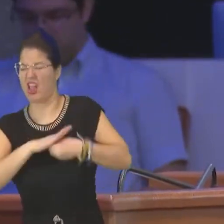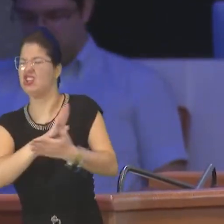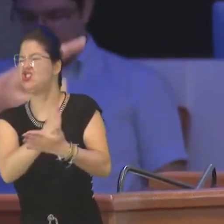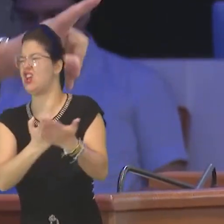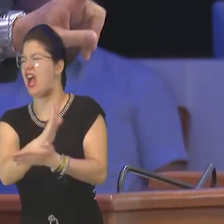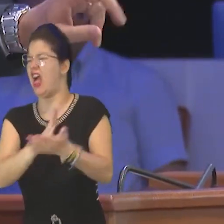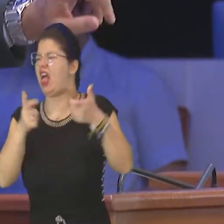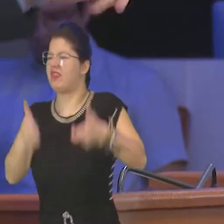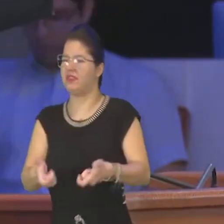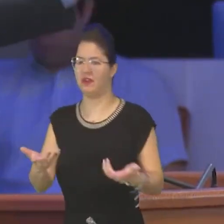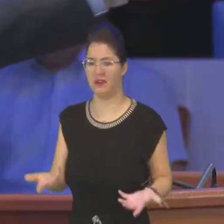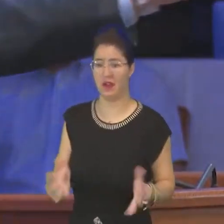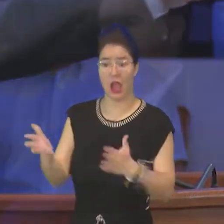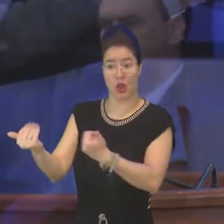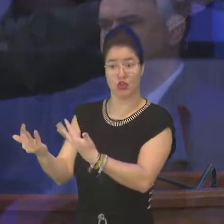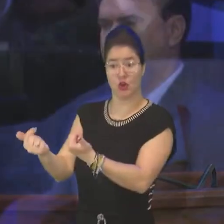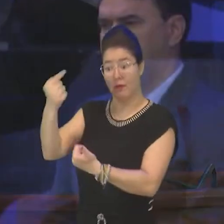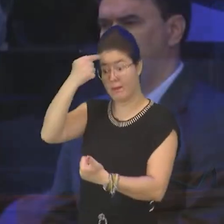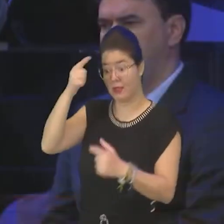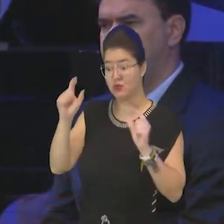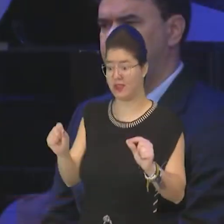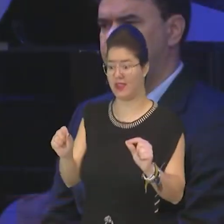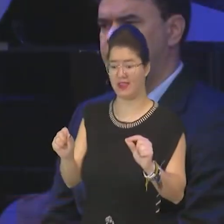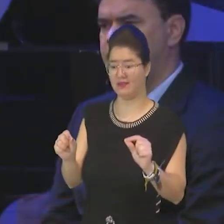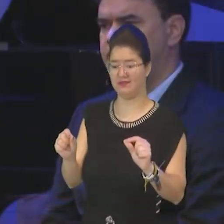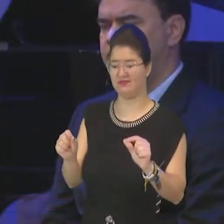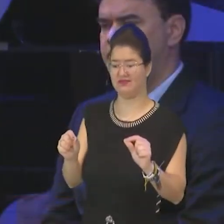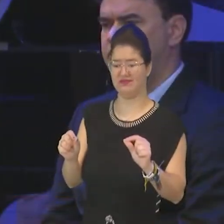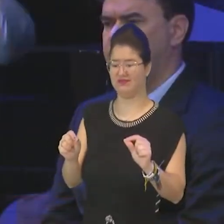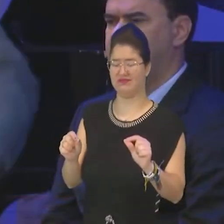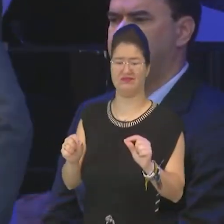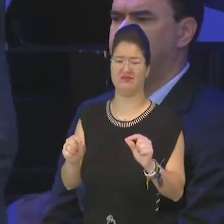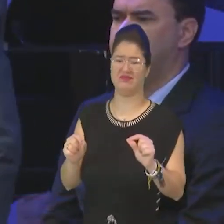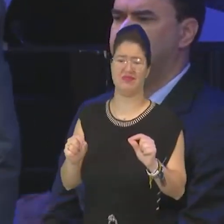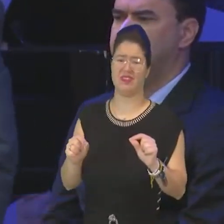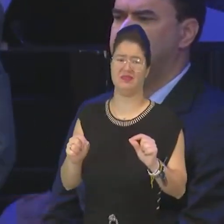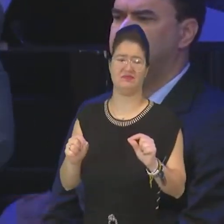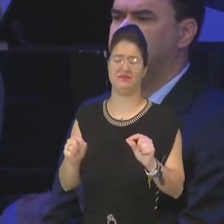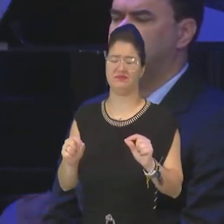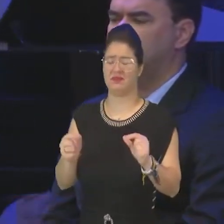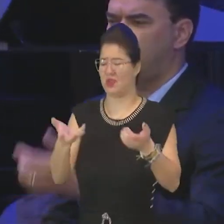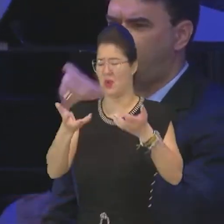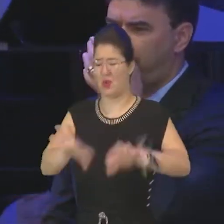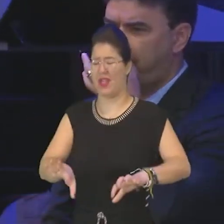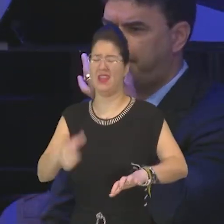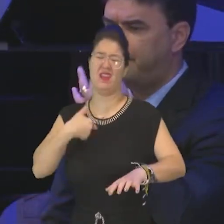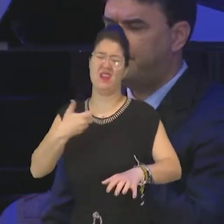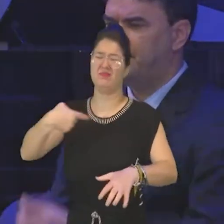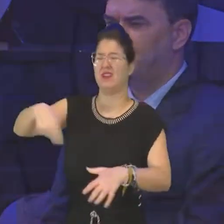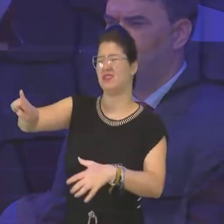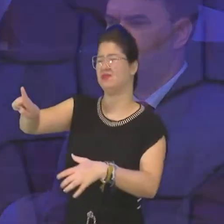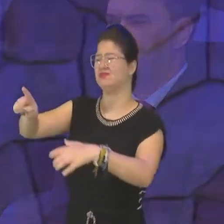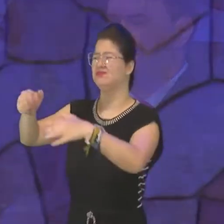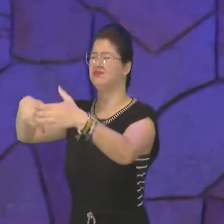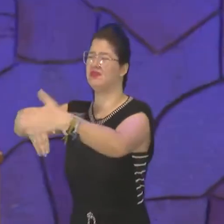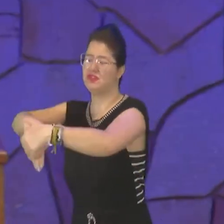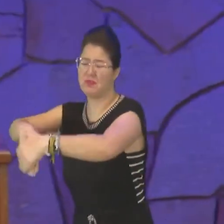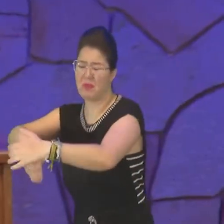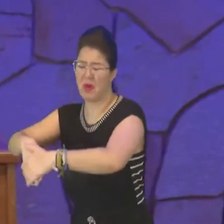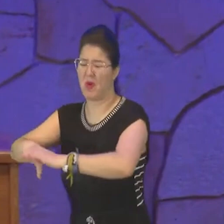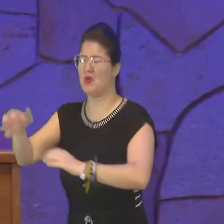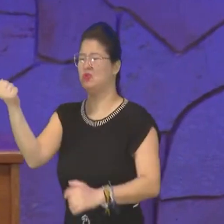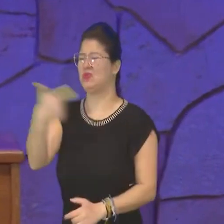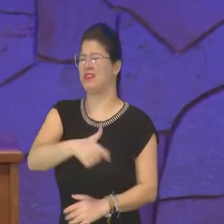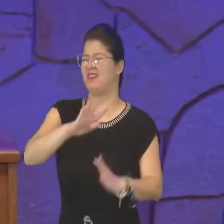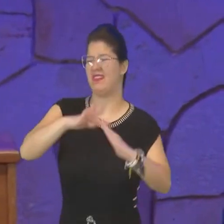E o jovem então pensa assim, neste lugar eu prefiro muito mais ir lá assistir um jogo onde eu vou me alegrar, do que pisar